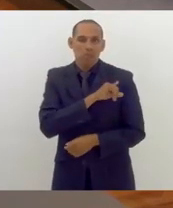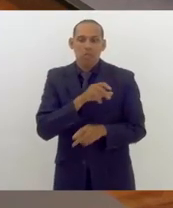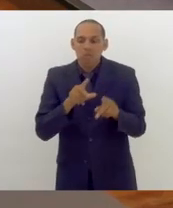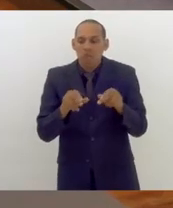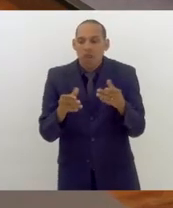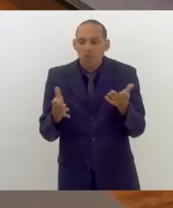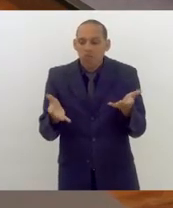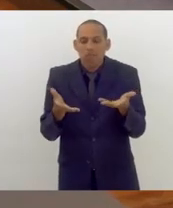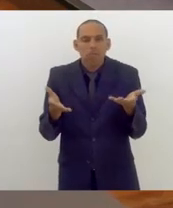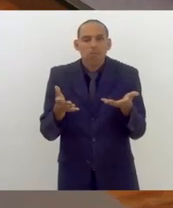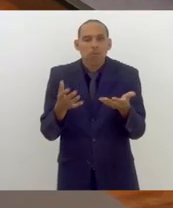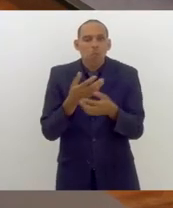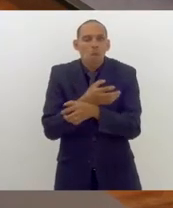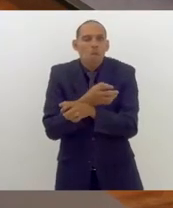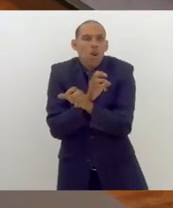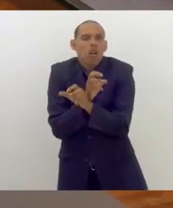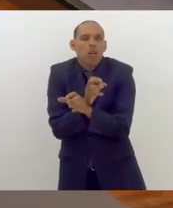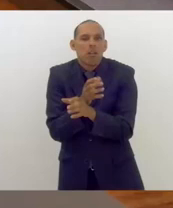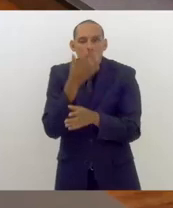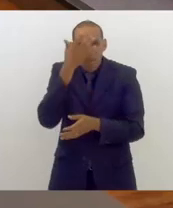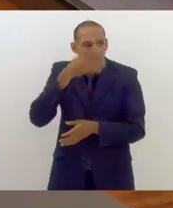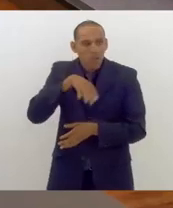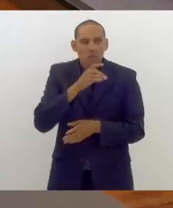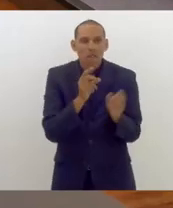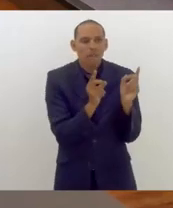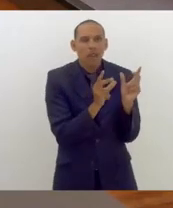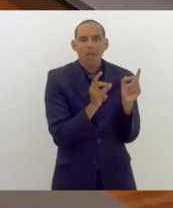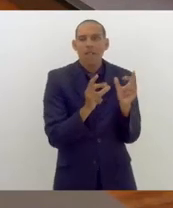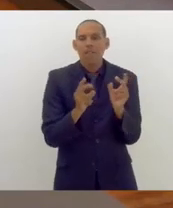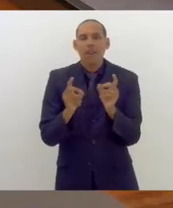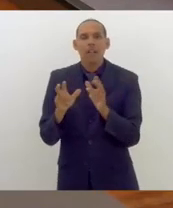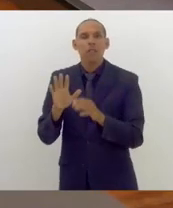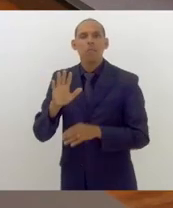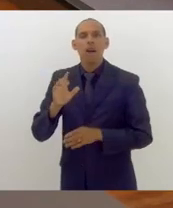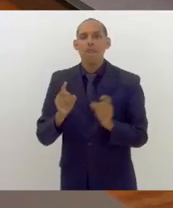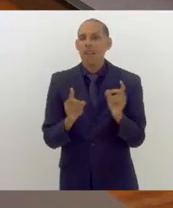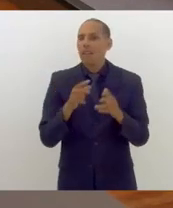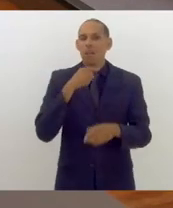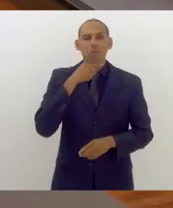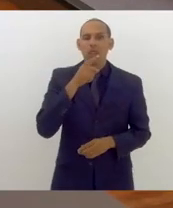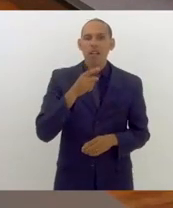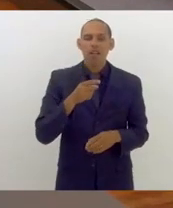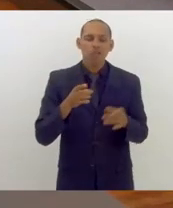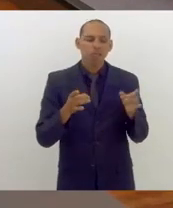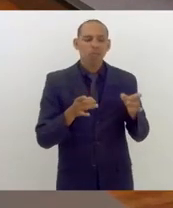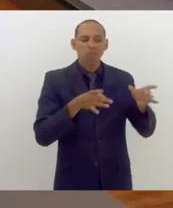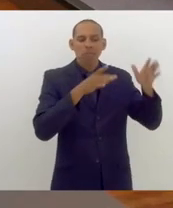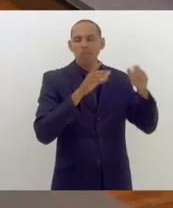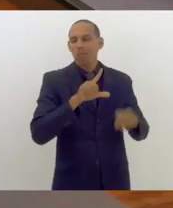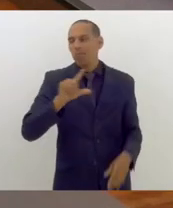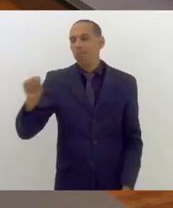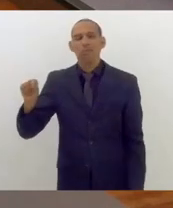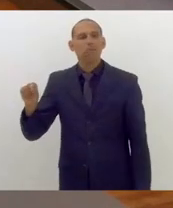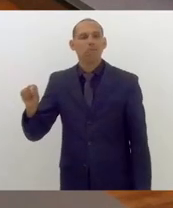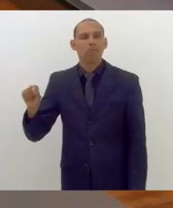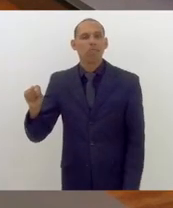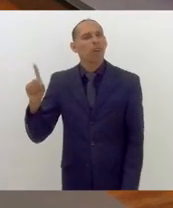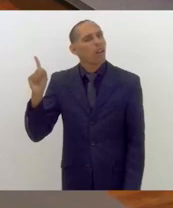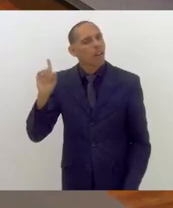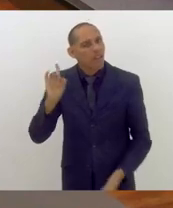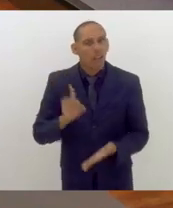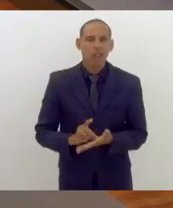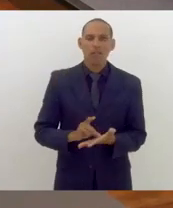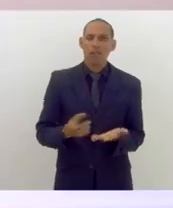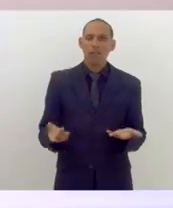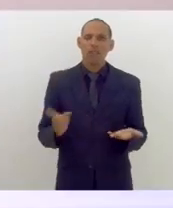se fosse ali um deserto as pessoas estão vendendo ninguém consegue vender muitos estão abandonando essa que a realidade